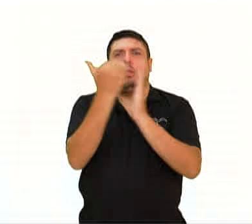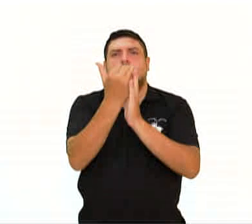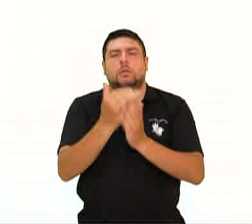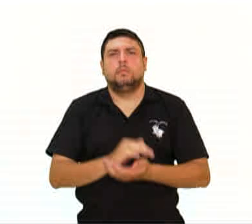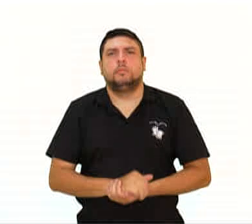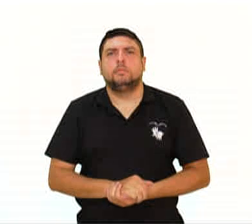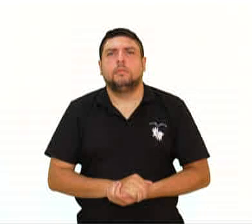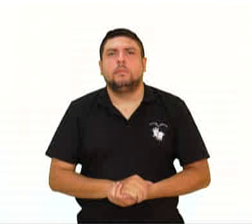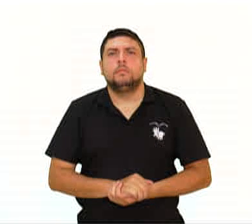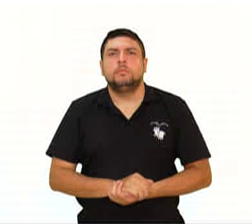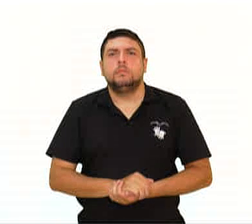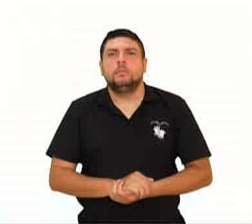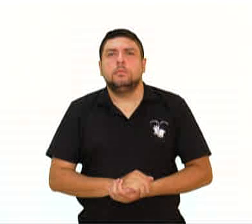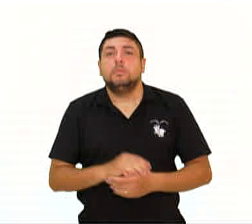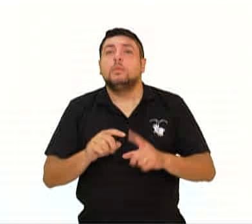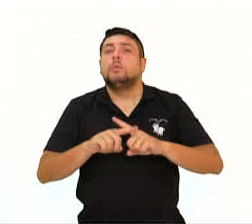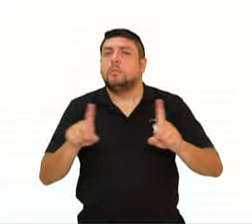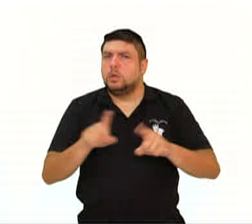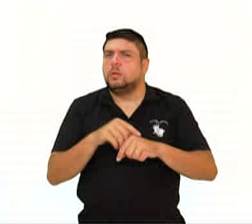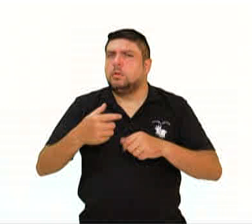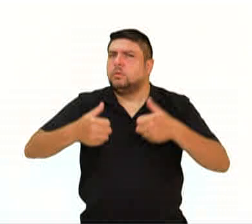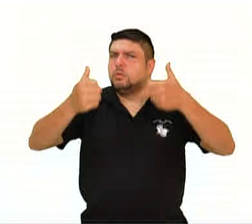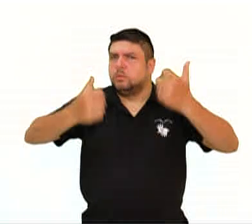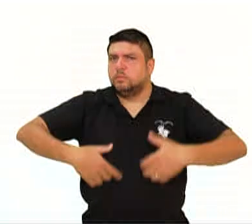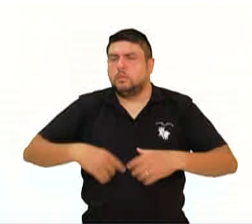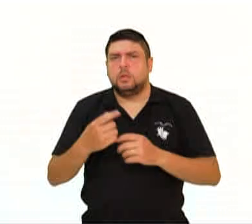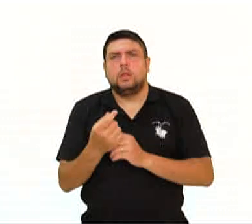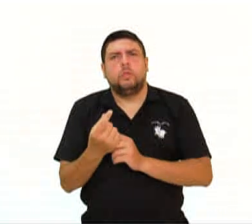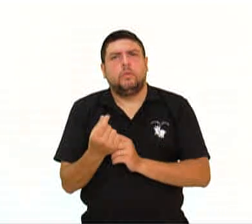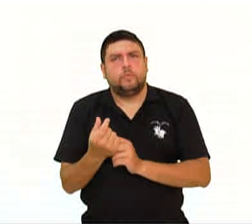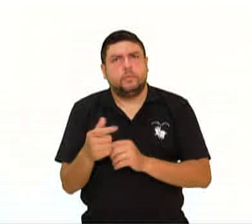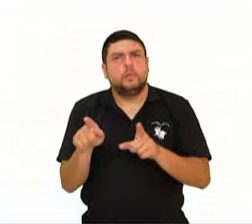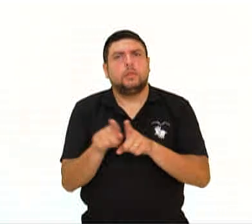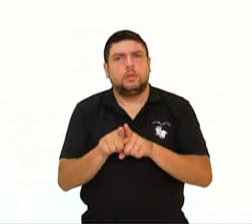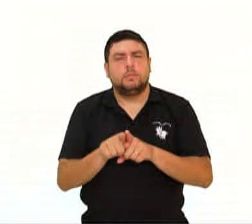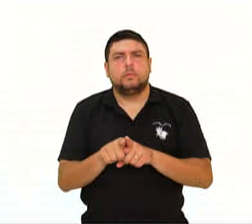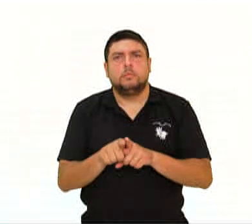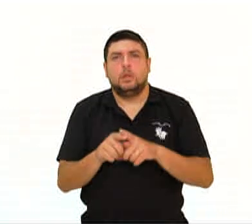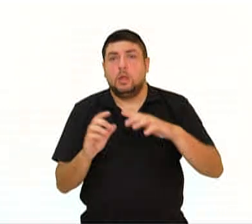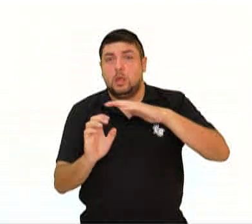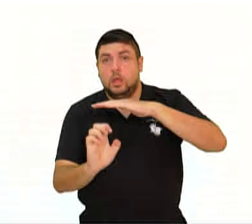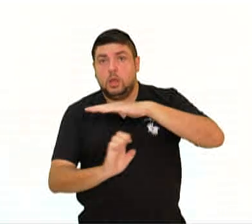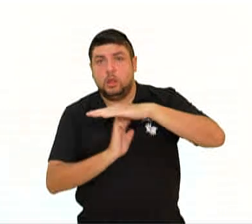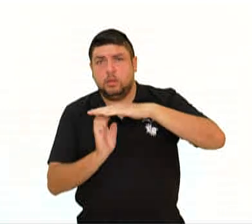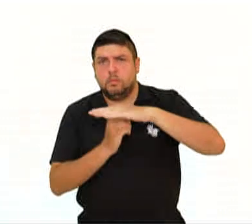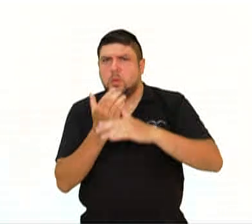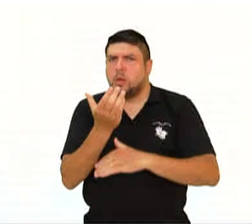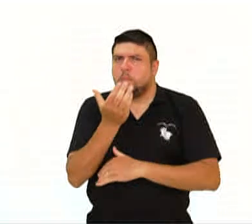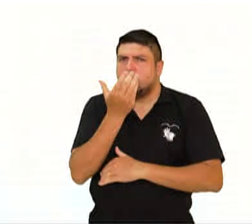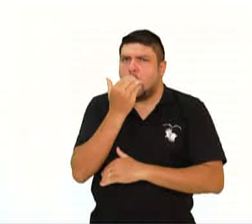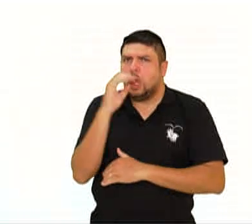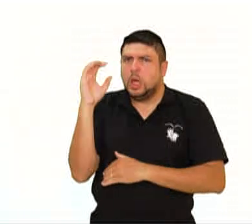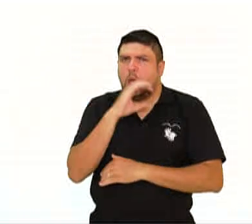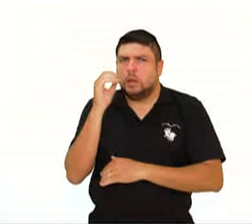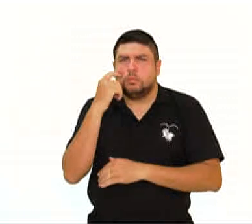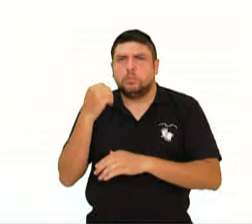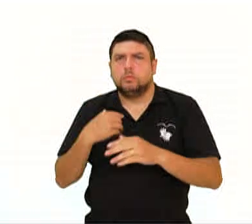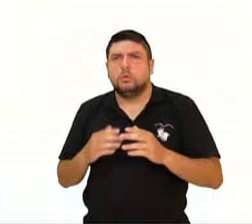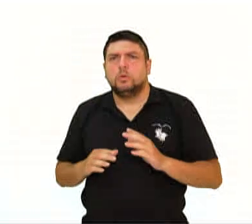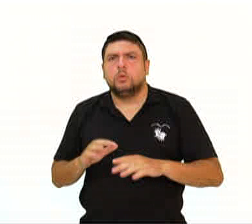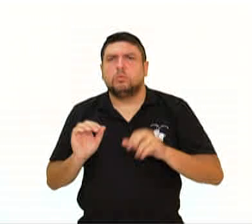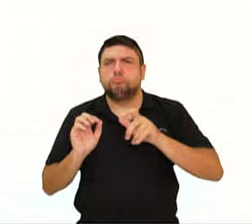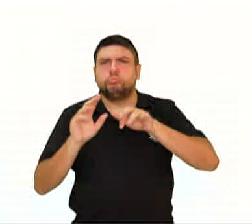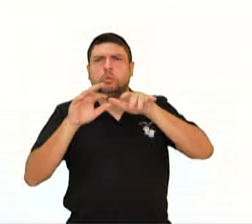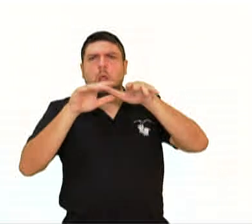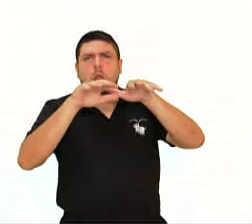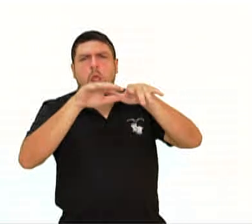Mas estamos falando de valores também. As grandes empresas do fast food invadiram as escolas dos Estados Unidos,